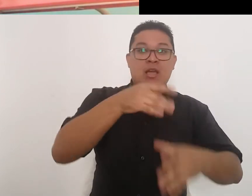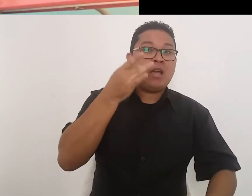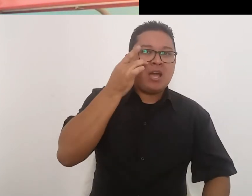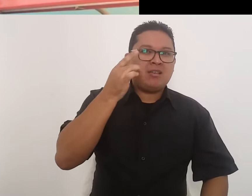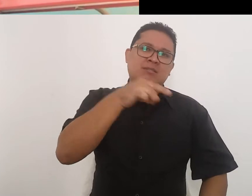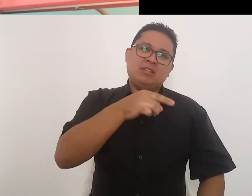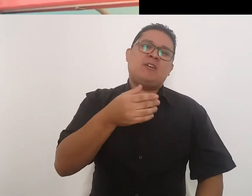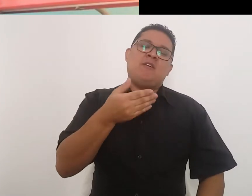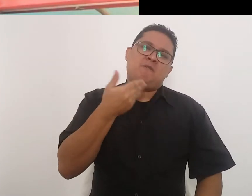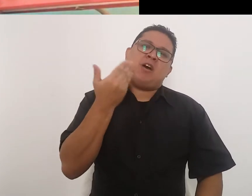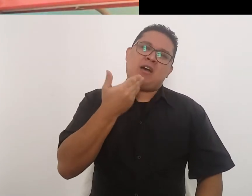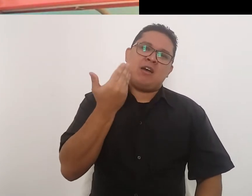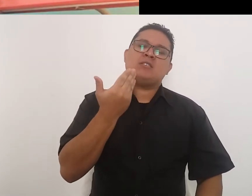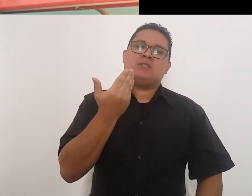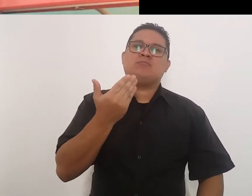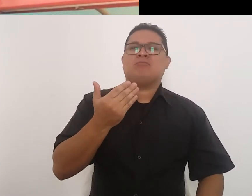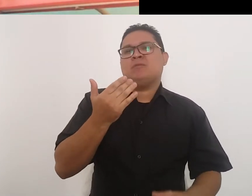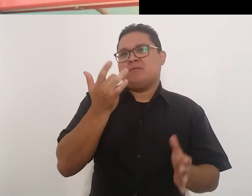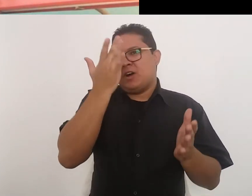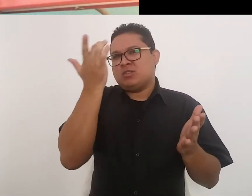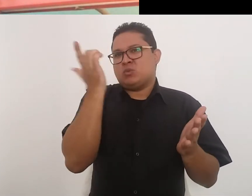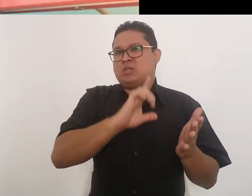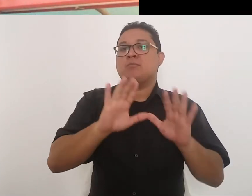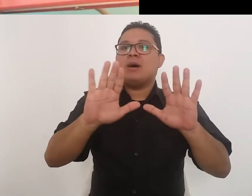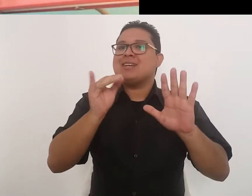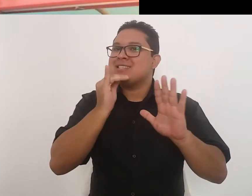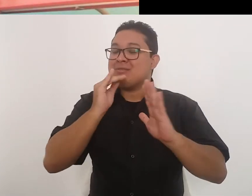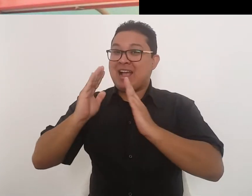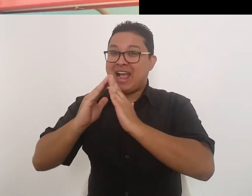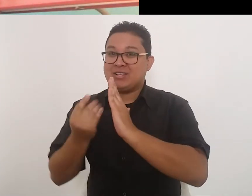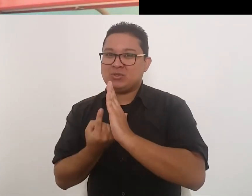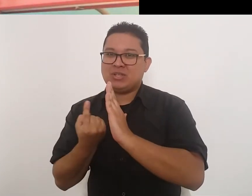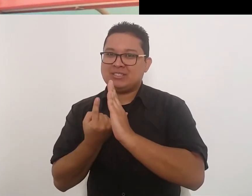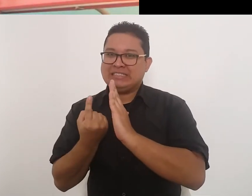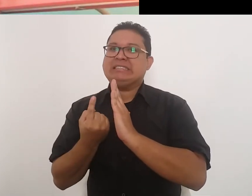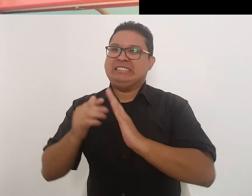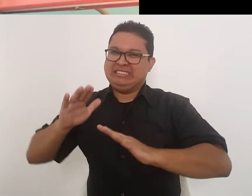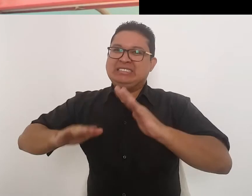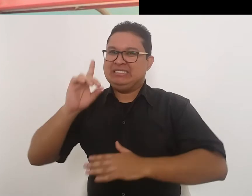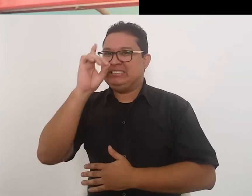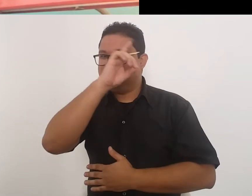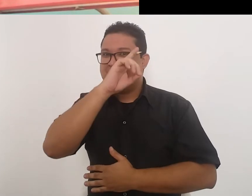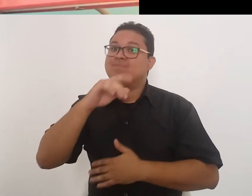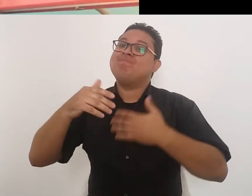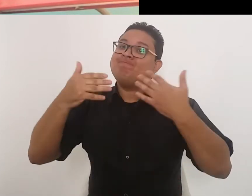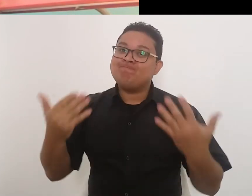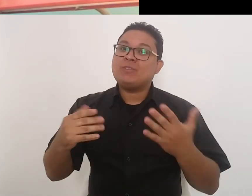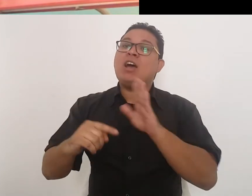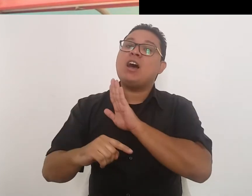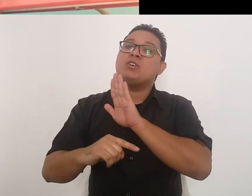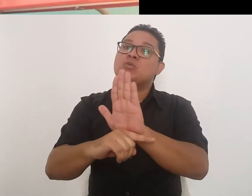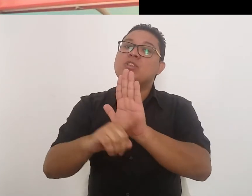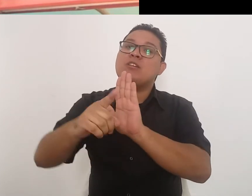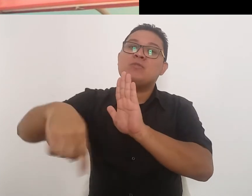organizar melhor. E é aqui que vem o ponto central desse vídeo, que é a técnica